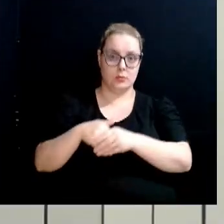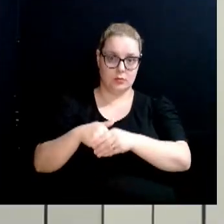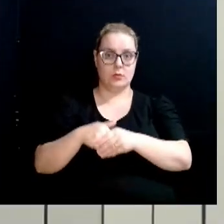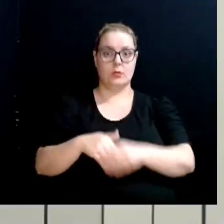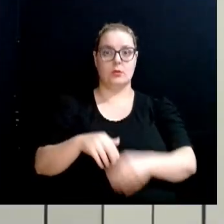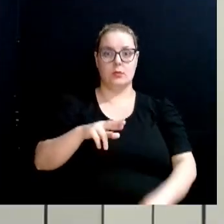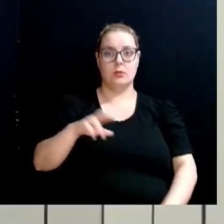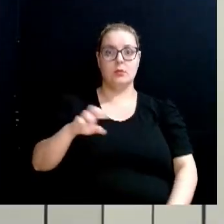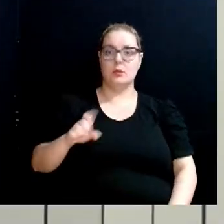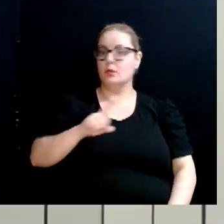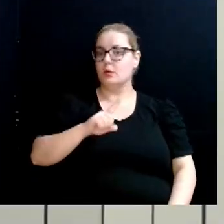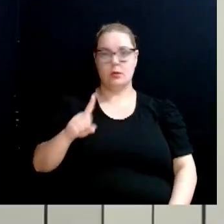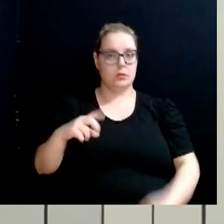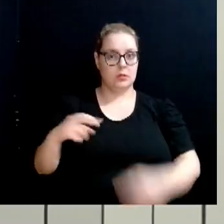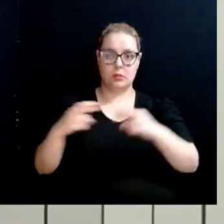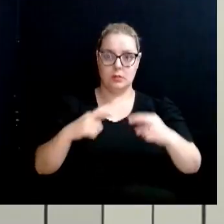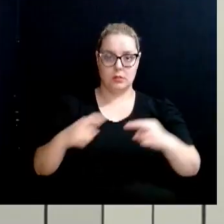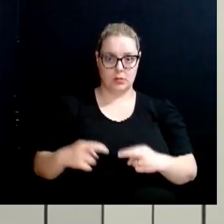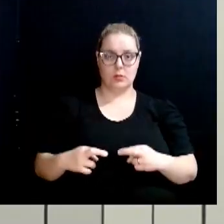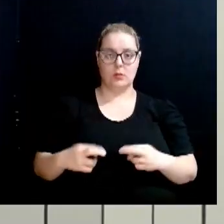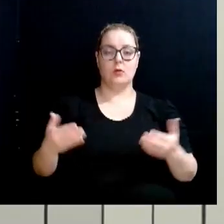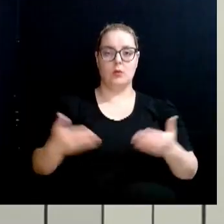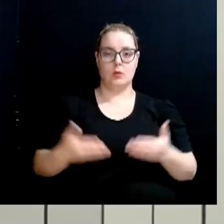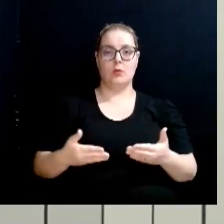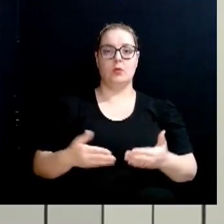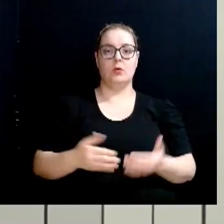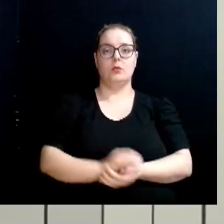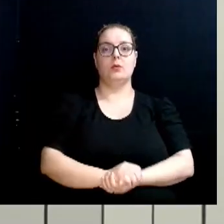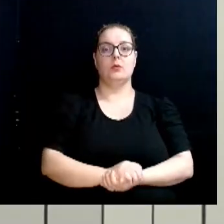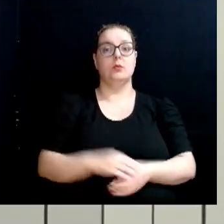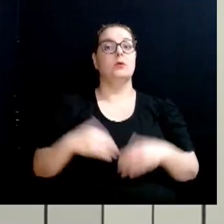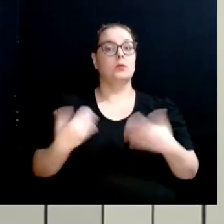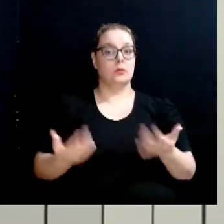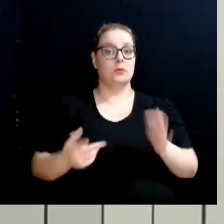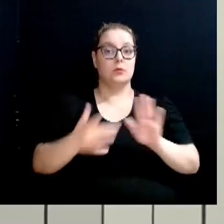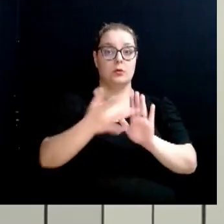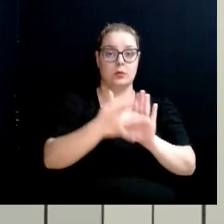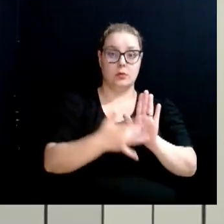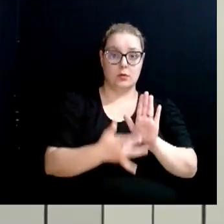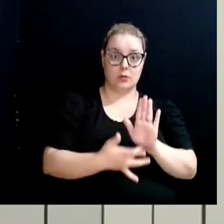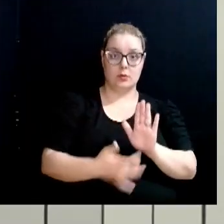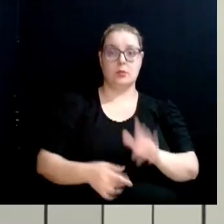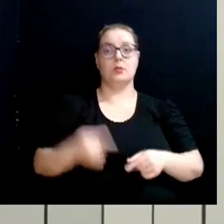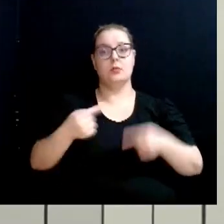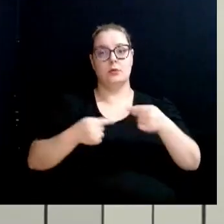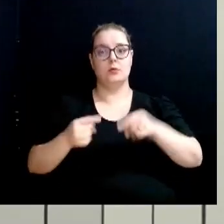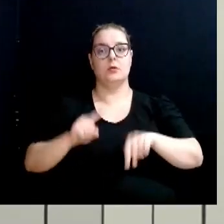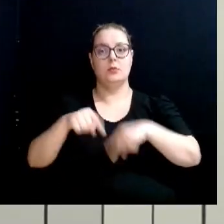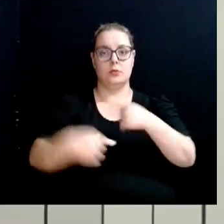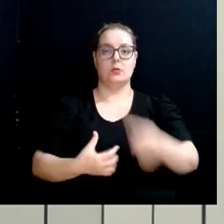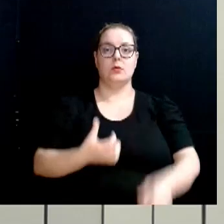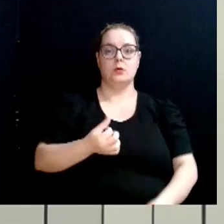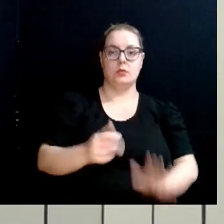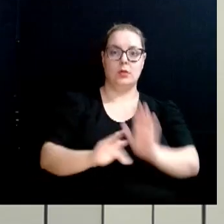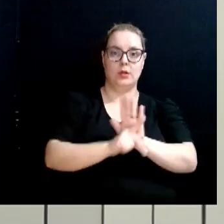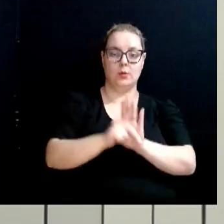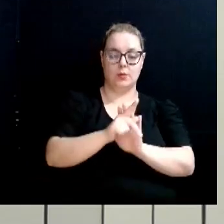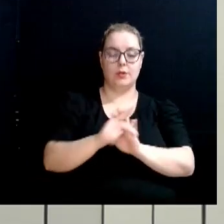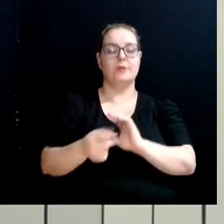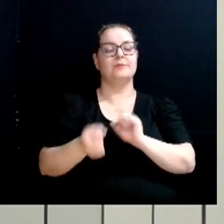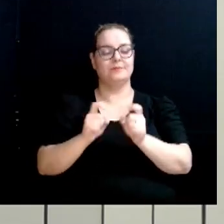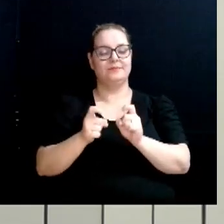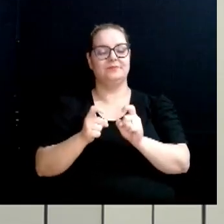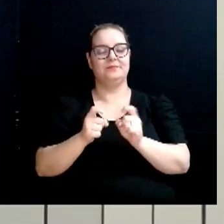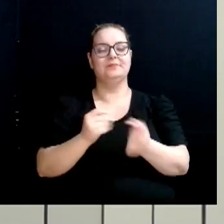não serão analisados hoje. Com isso, então, nós teremos ainda a discussão de outros 6 projetos. A reunião começa